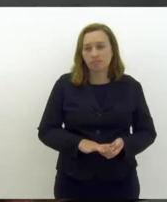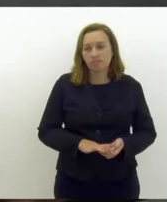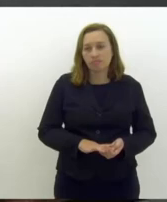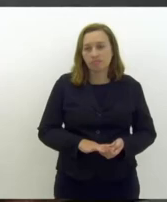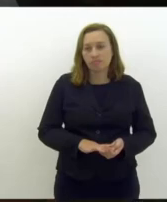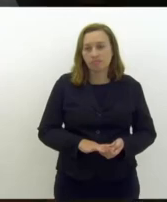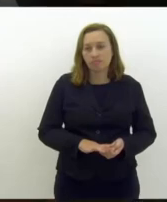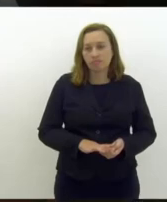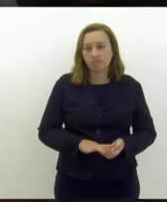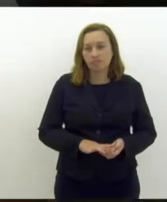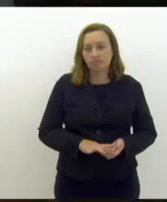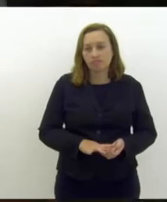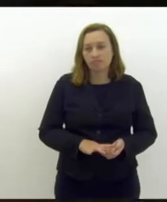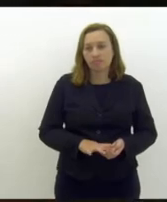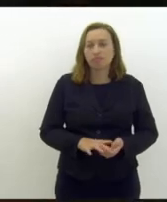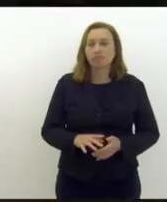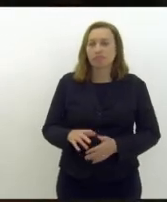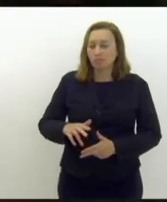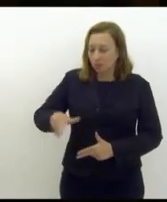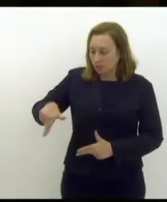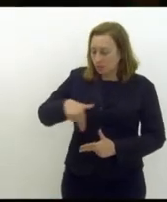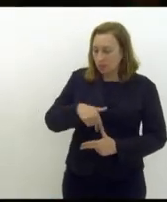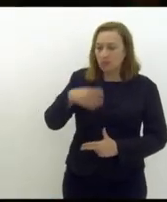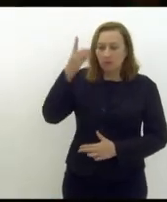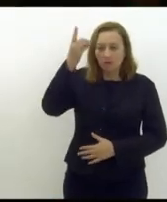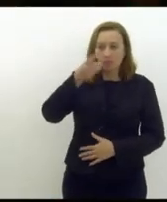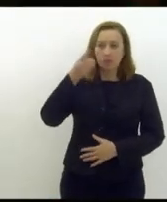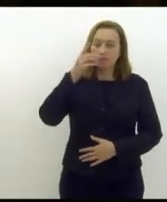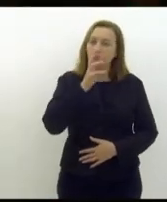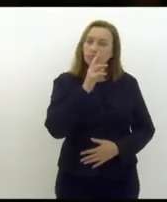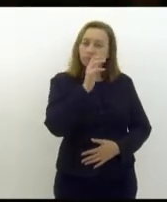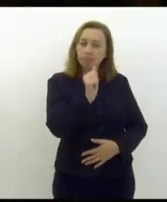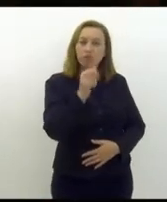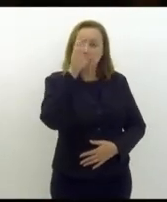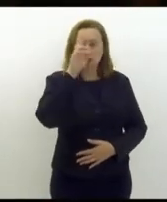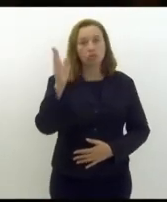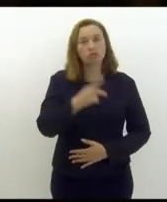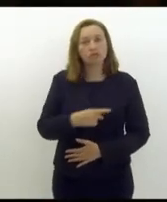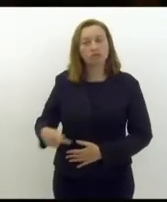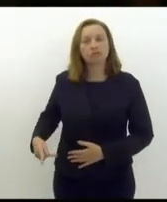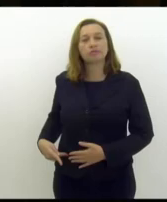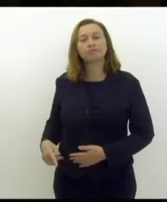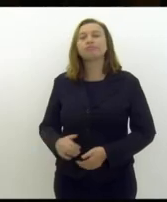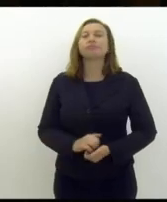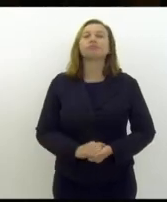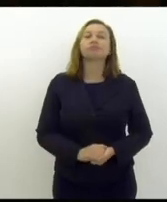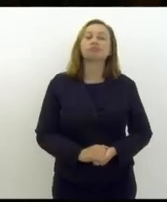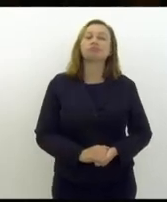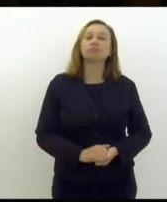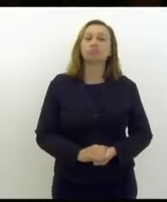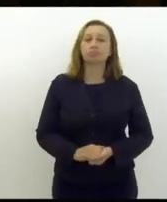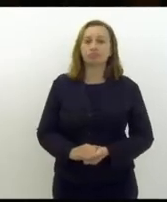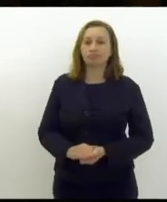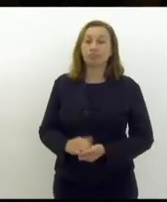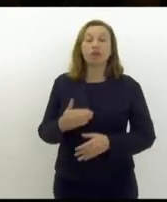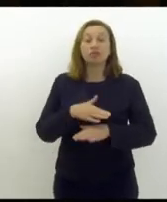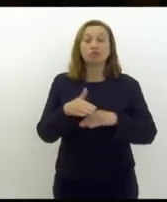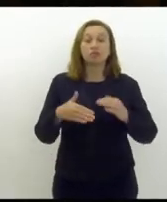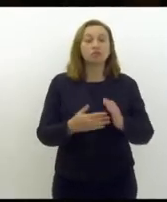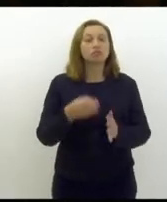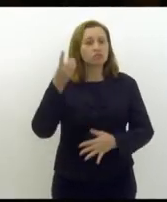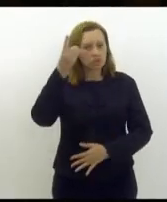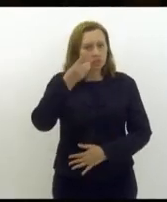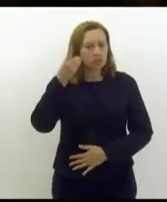uma palavra Deputado Rodrigo Amorim senhor presidente senhores e senhoras